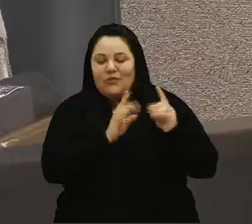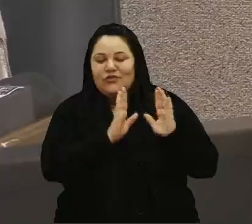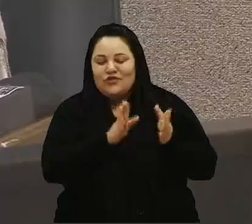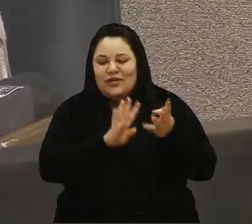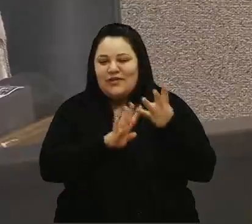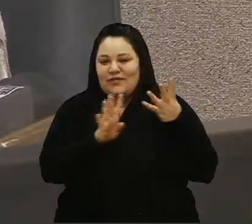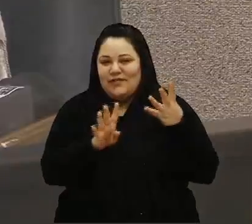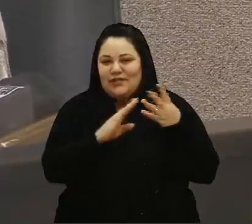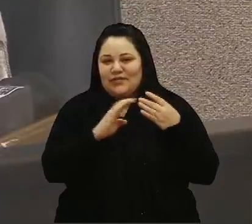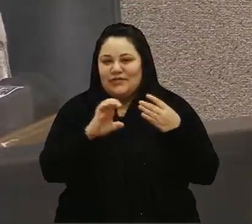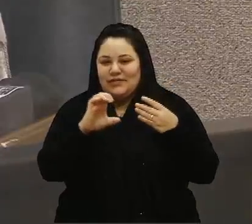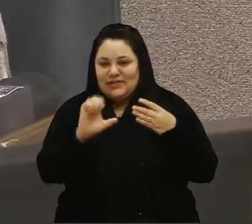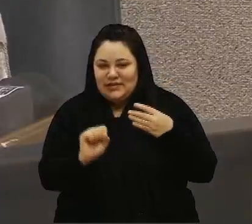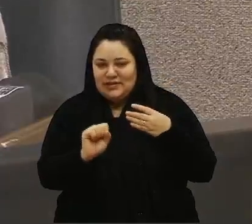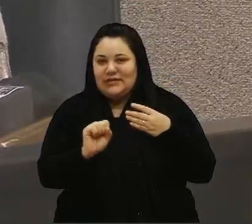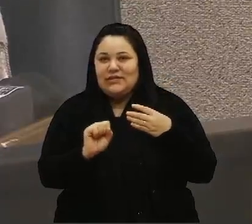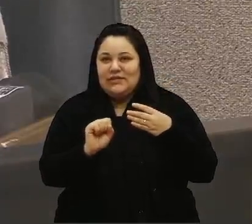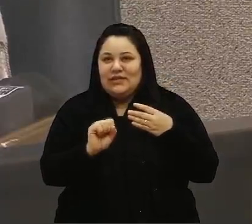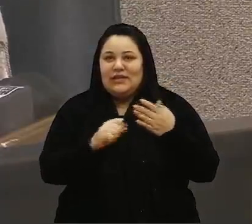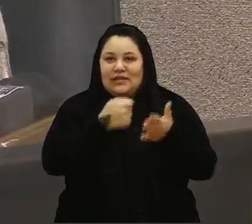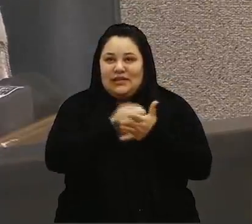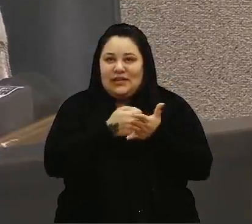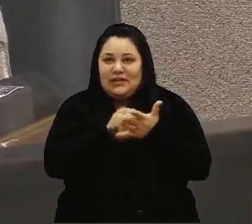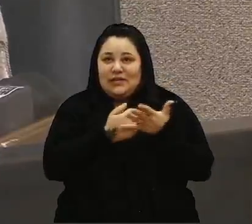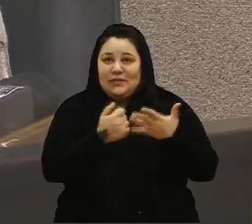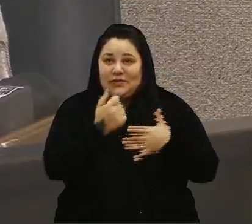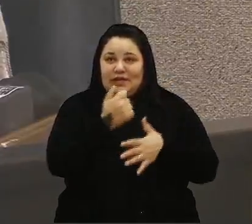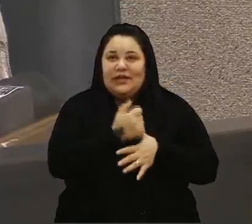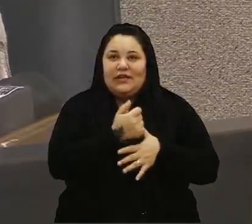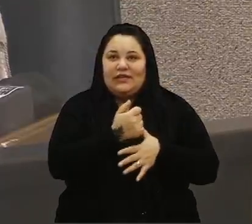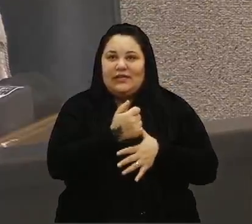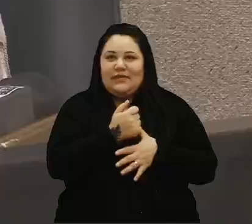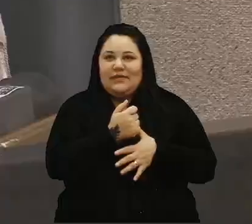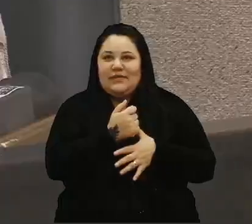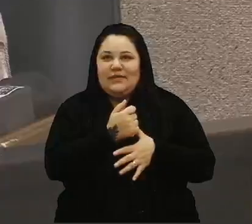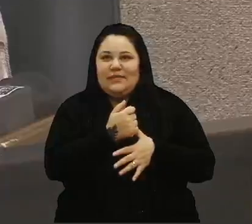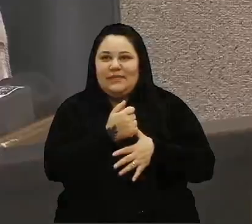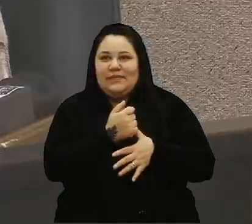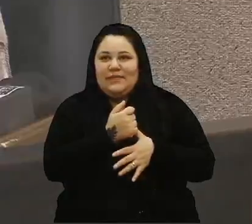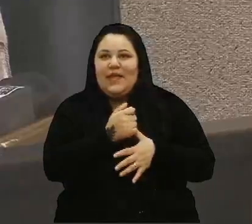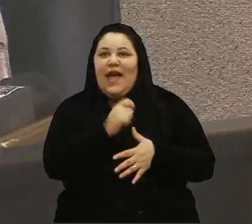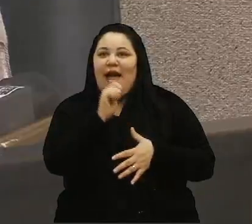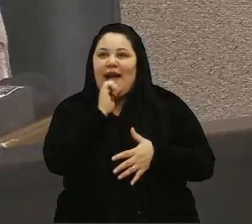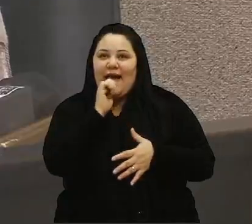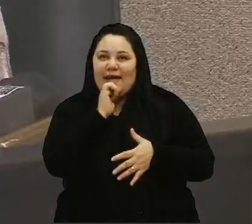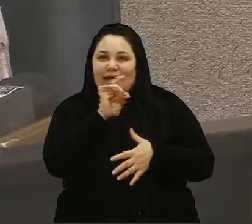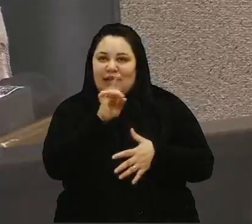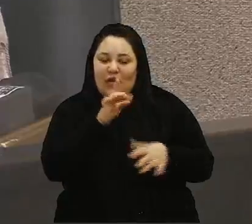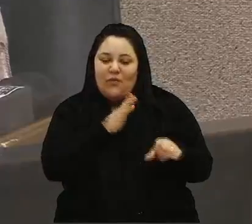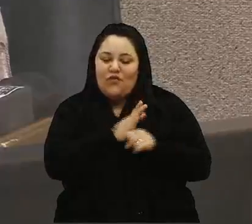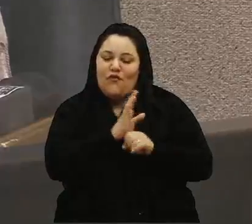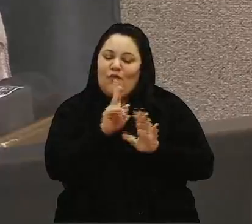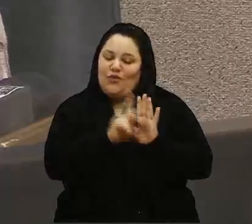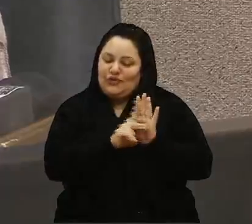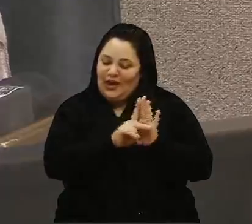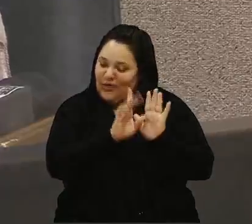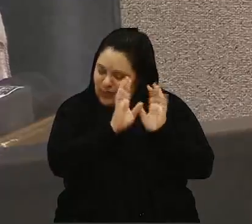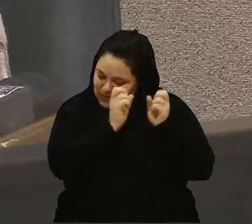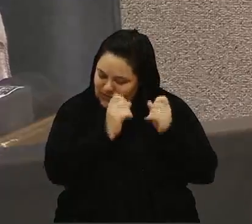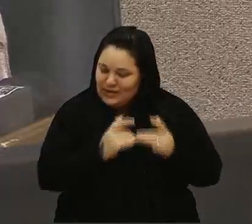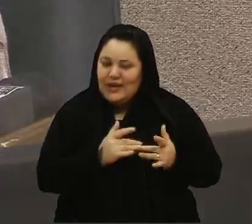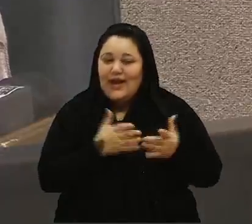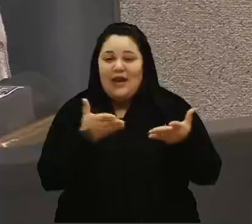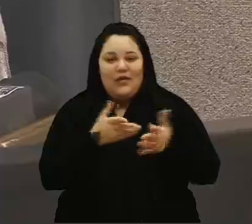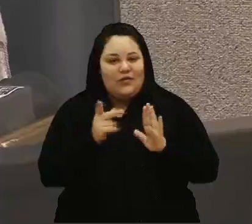CES, buscando a prioridade, e elas dizendo assim: não, mas eu não tenho ainda. Eu digo: não passou ainda o projeto pela Câmara, ele foi